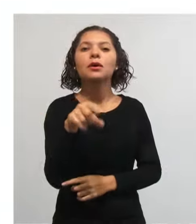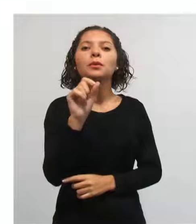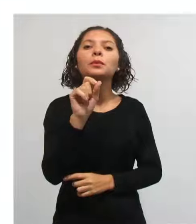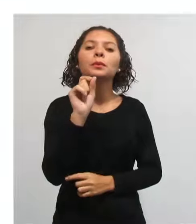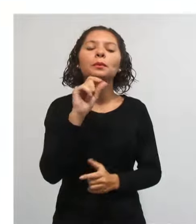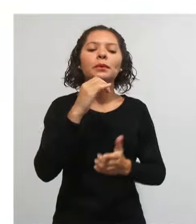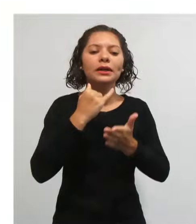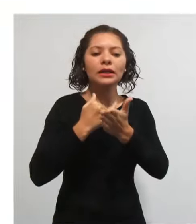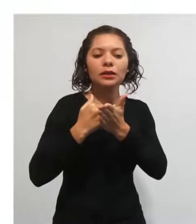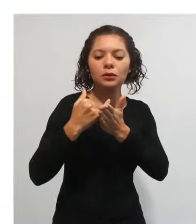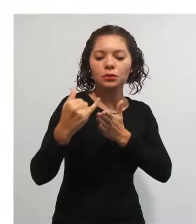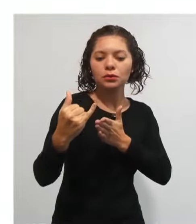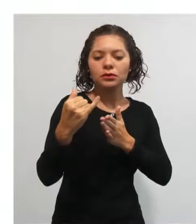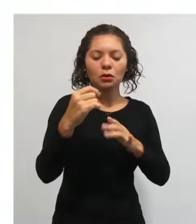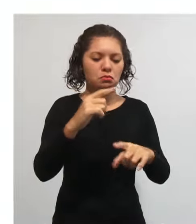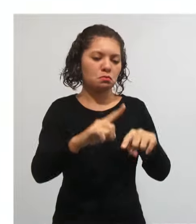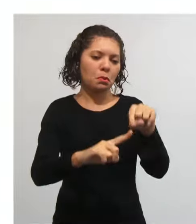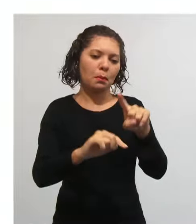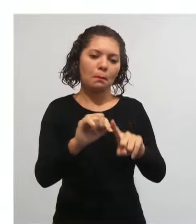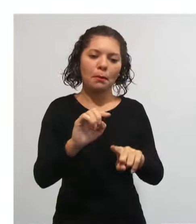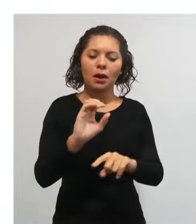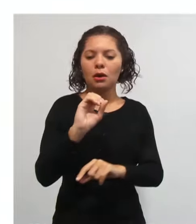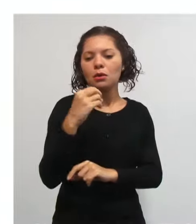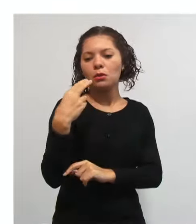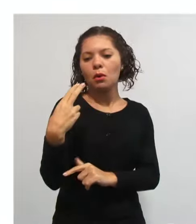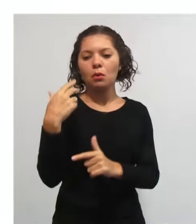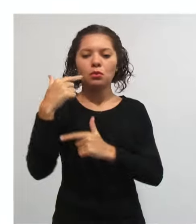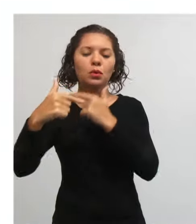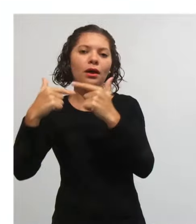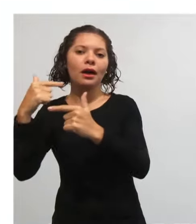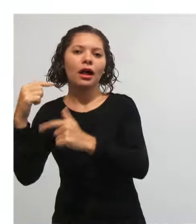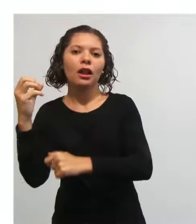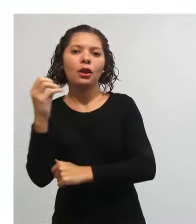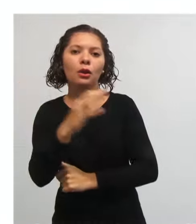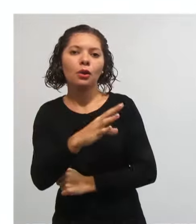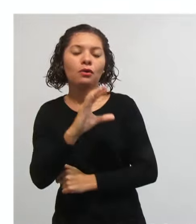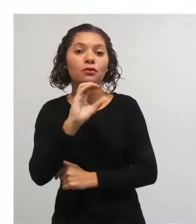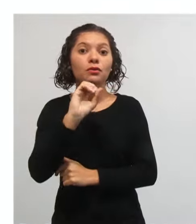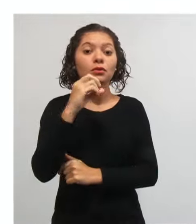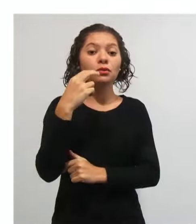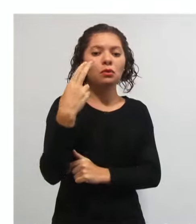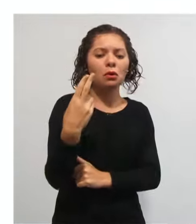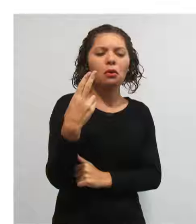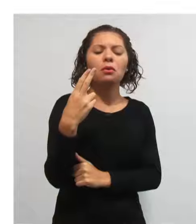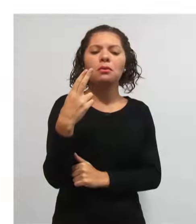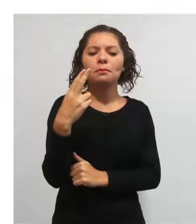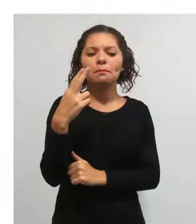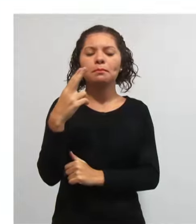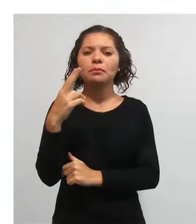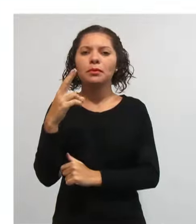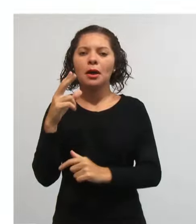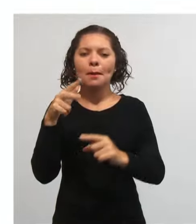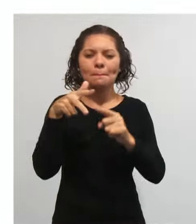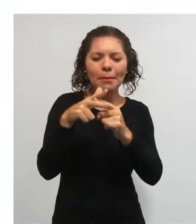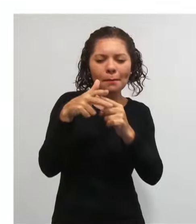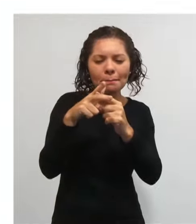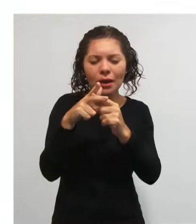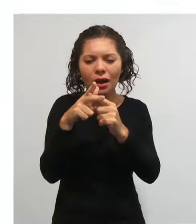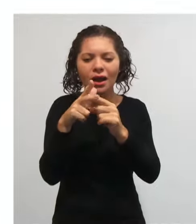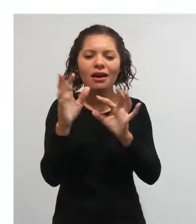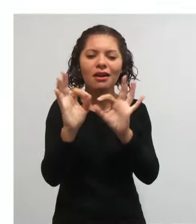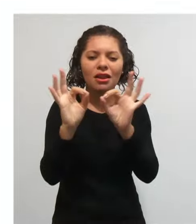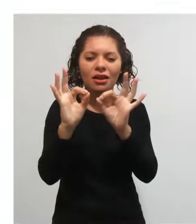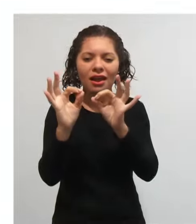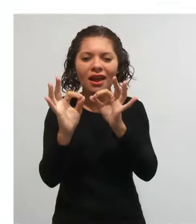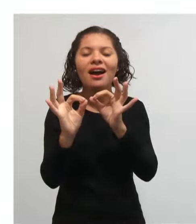introdução de um bem ou serviço novo ou significamente melhorado p perceba